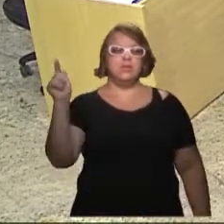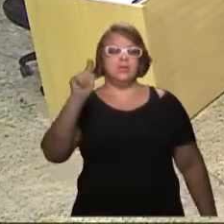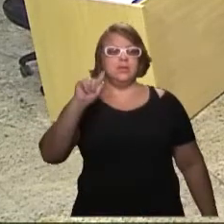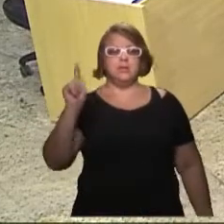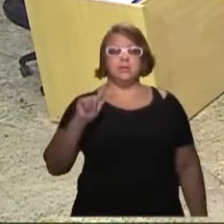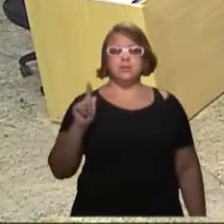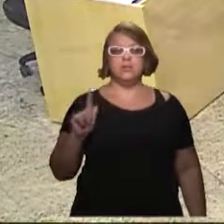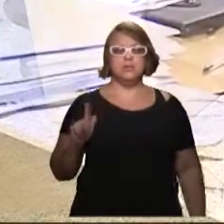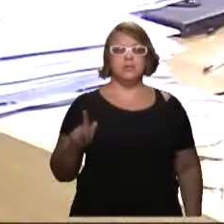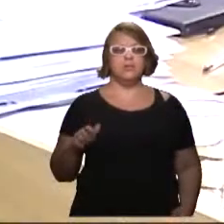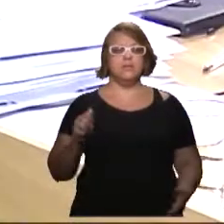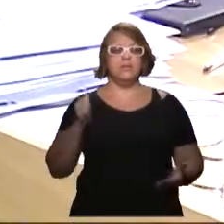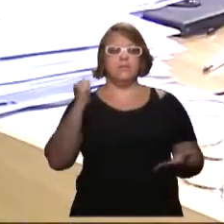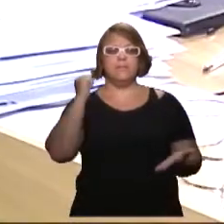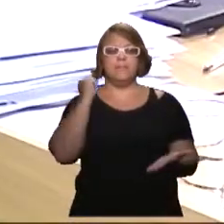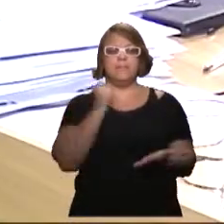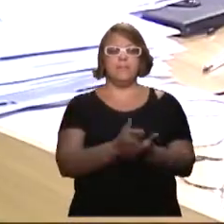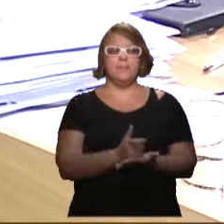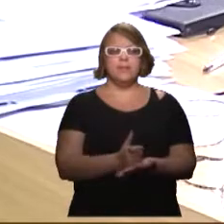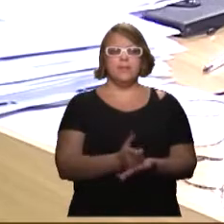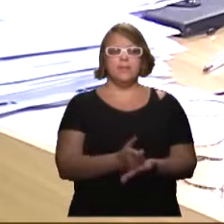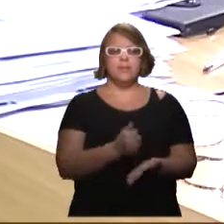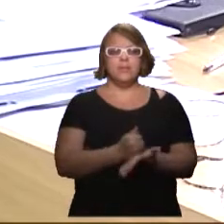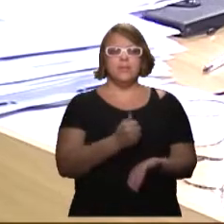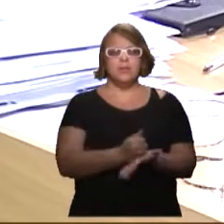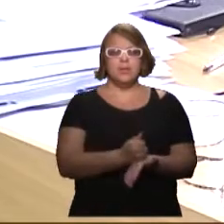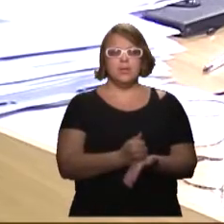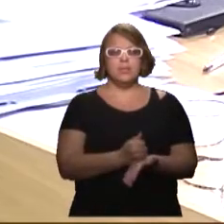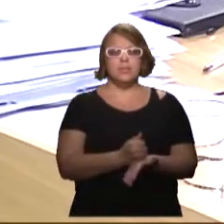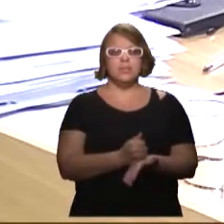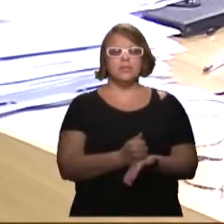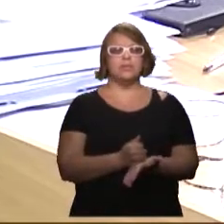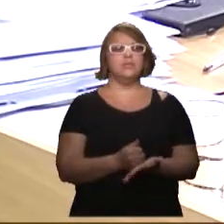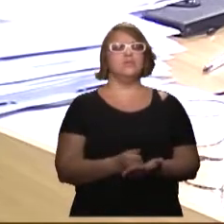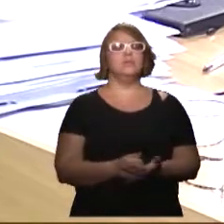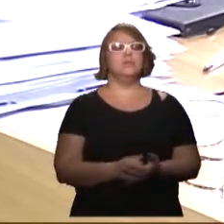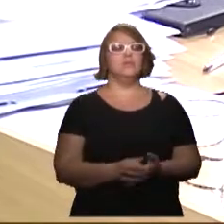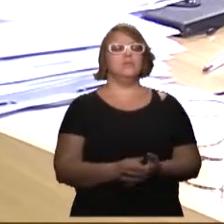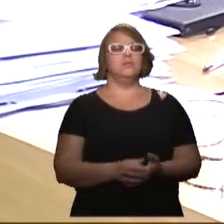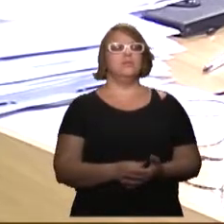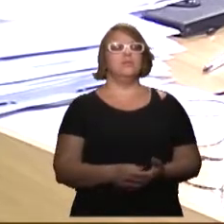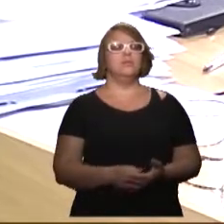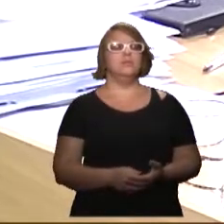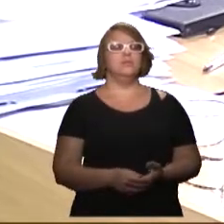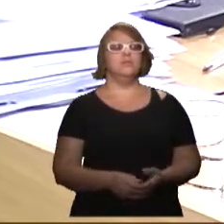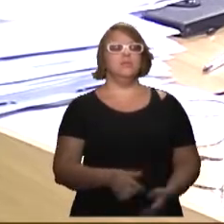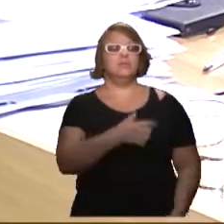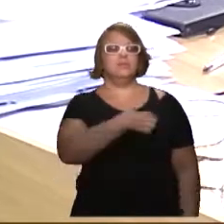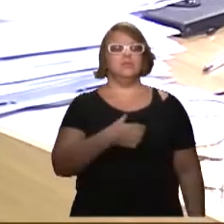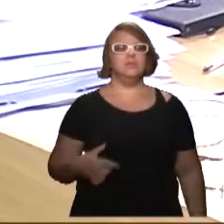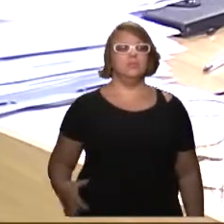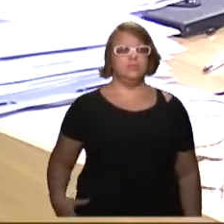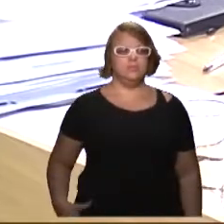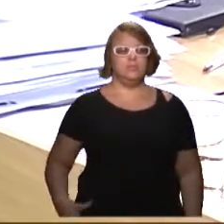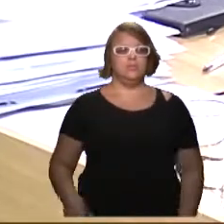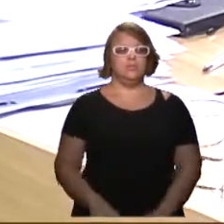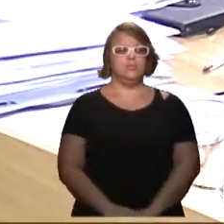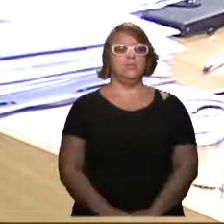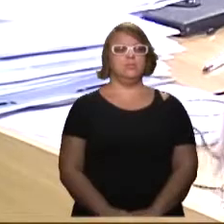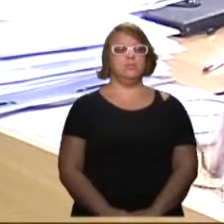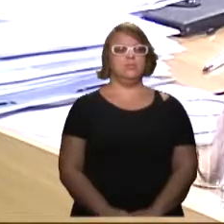o ensino gratuito, não é? Então se pensa que a UNITAL também obrigatoriamente deveria ser gratuita. Muito